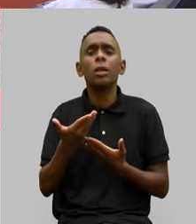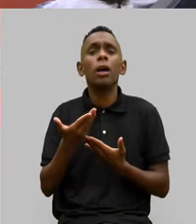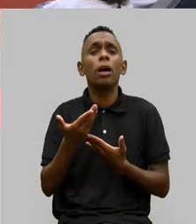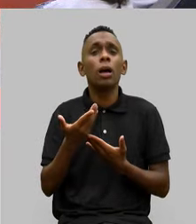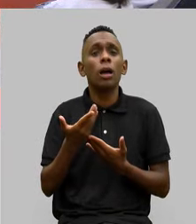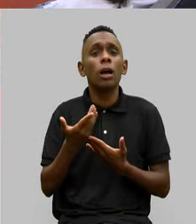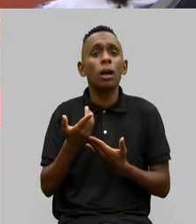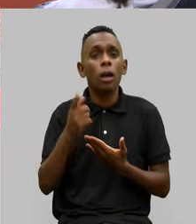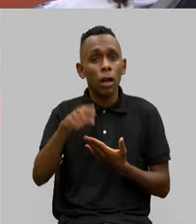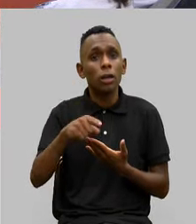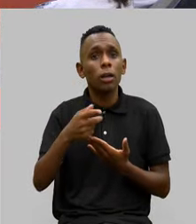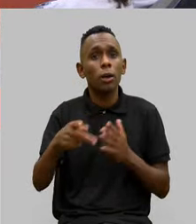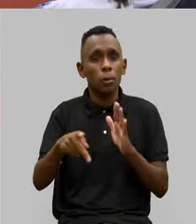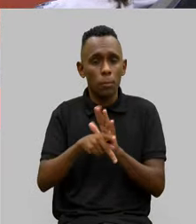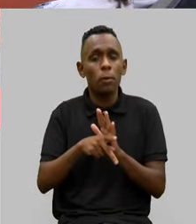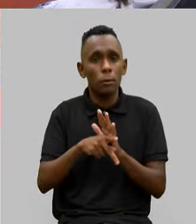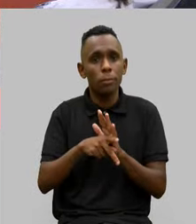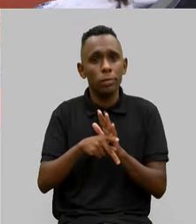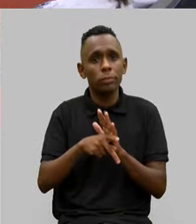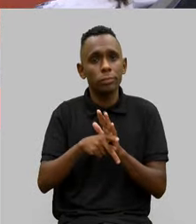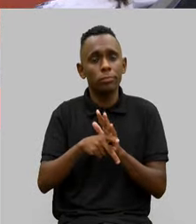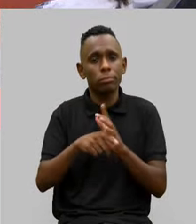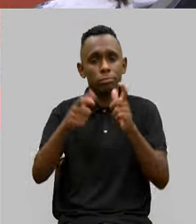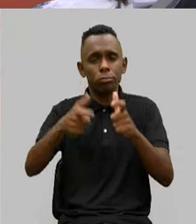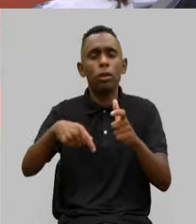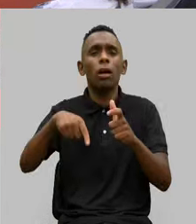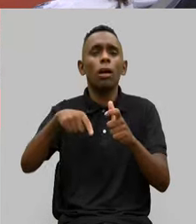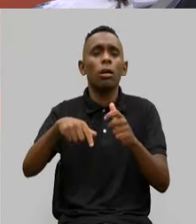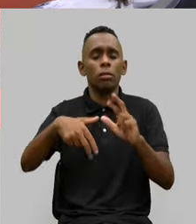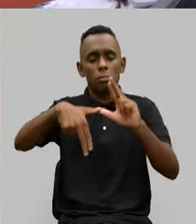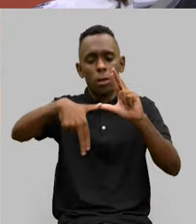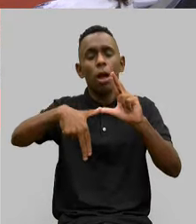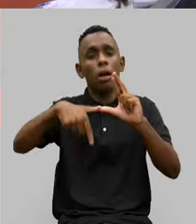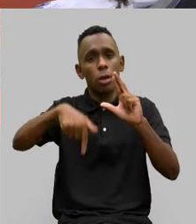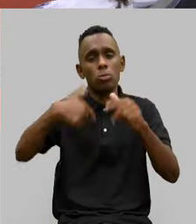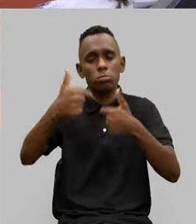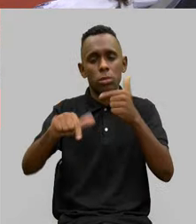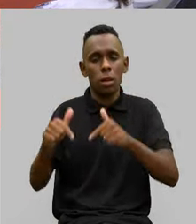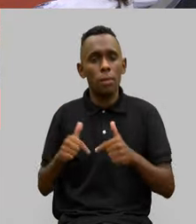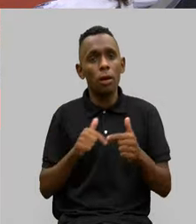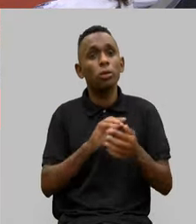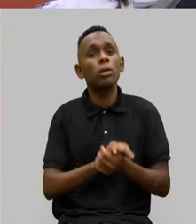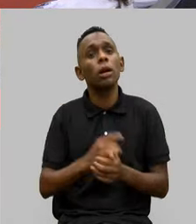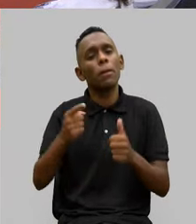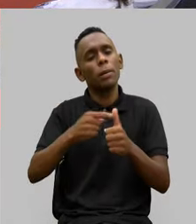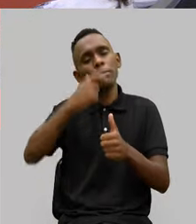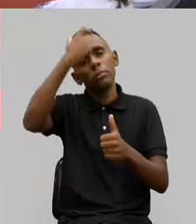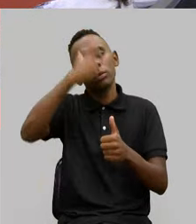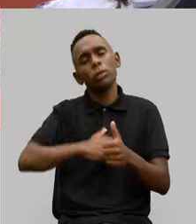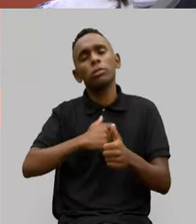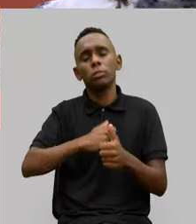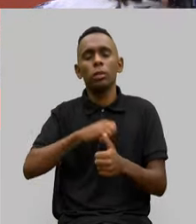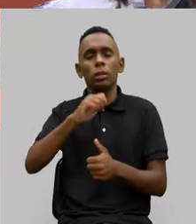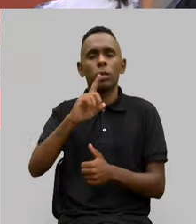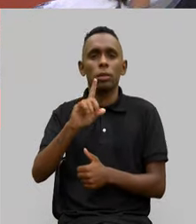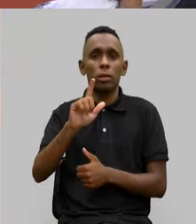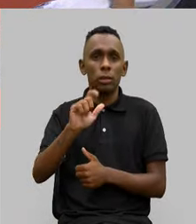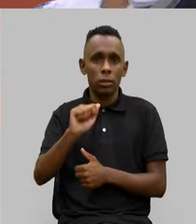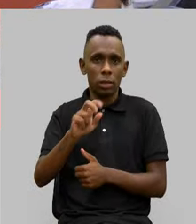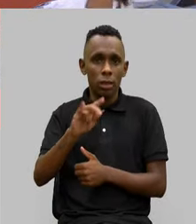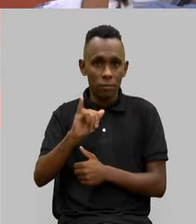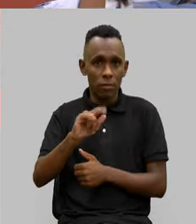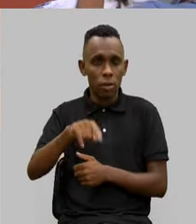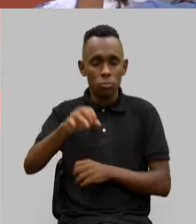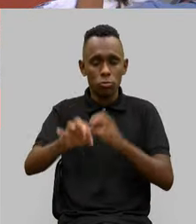nossa comarca querida Comarca de Ribeirão das Neves onde eu trabalho eh bem Primeiro me apresentar Eu me chamo Davi eu exerço cargo de